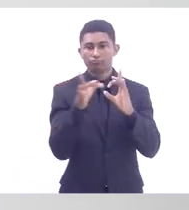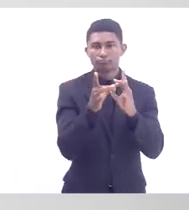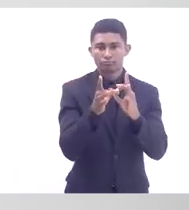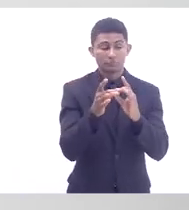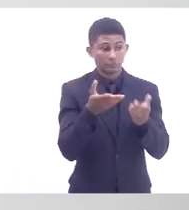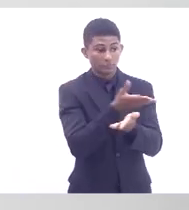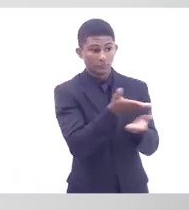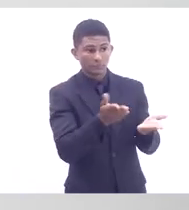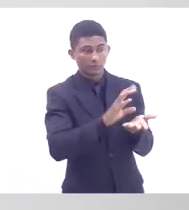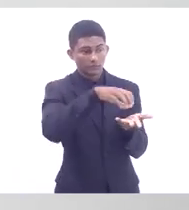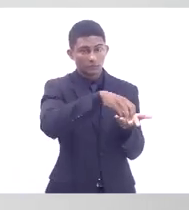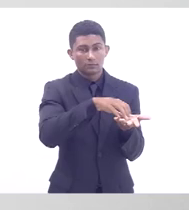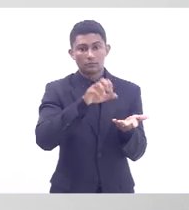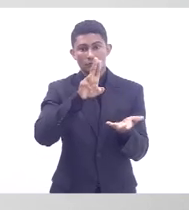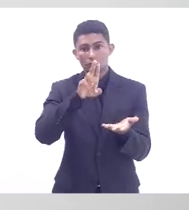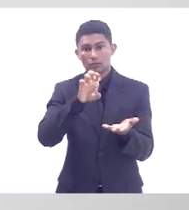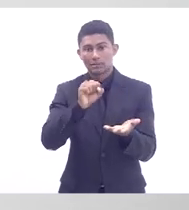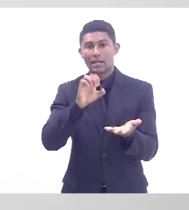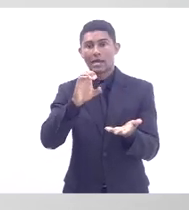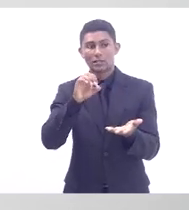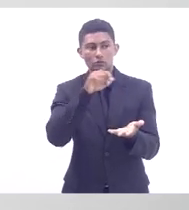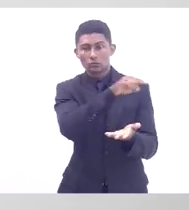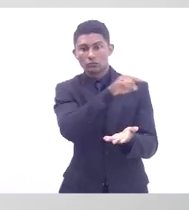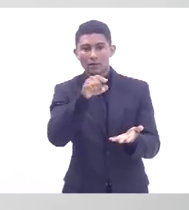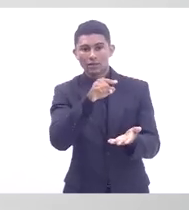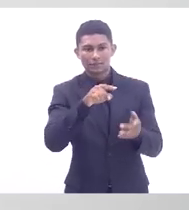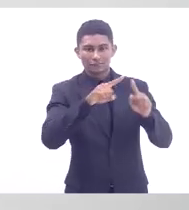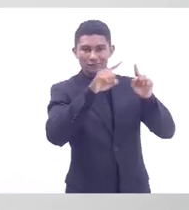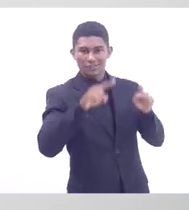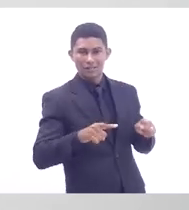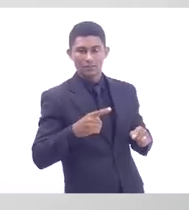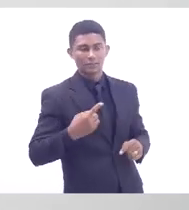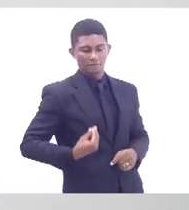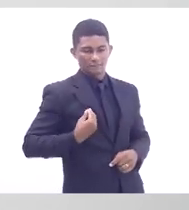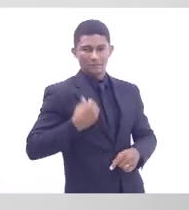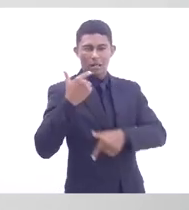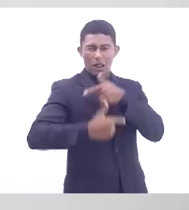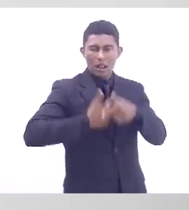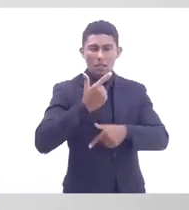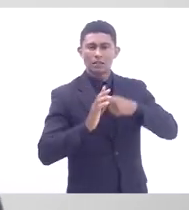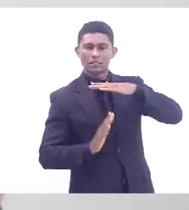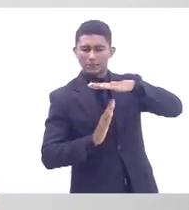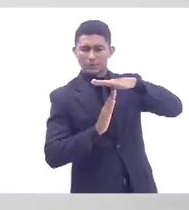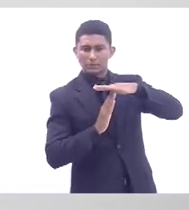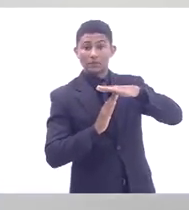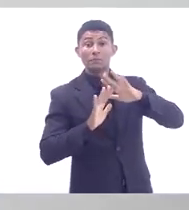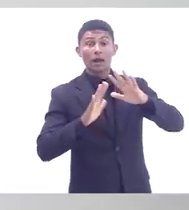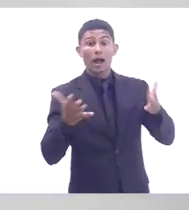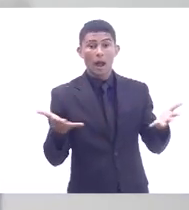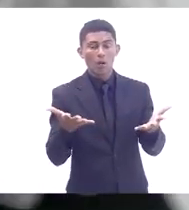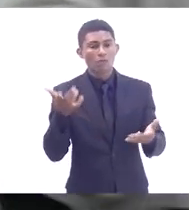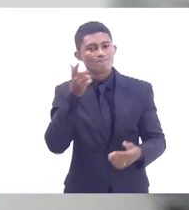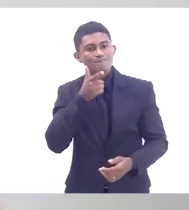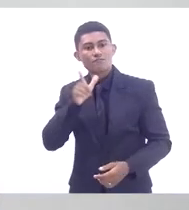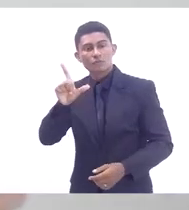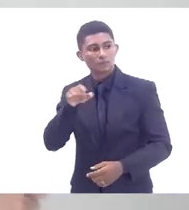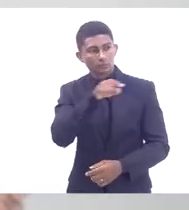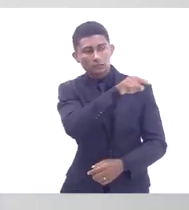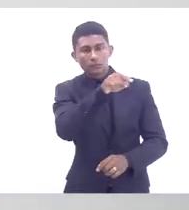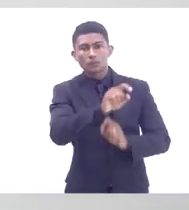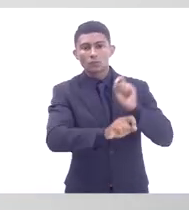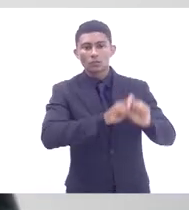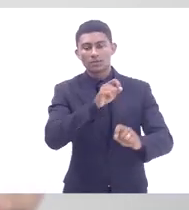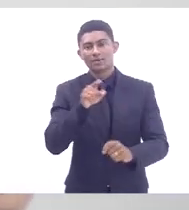com relação às suas carreiras é a possibilidade de dispor das mesmas condições dos demais